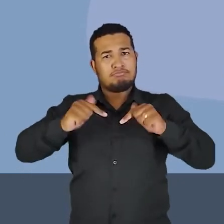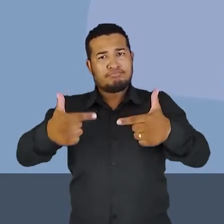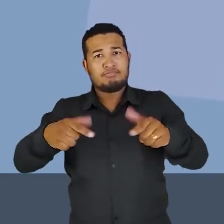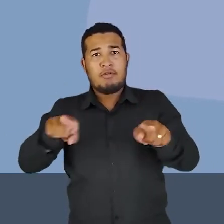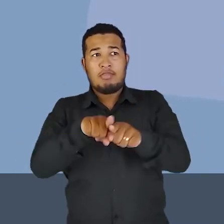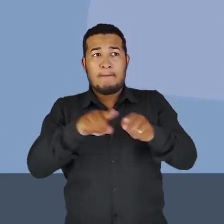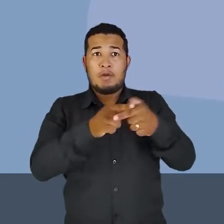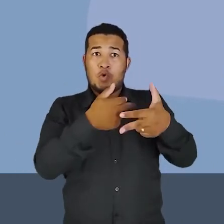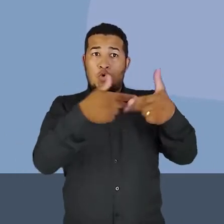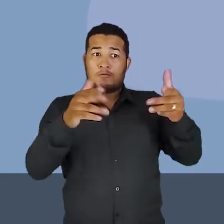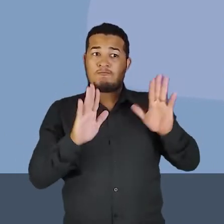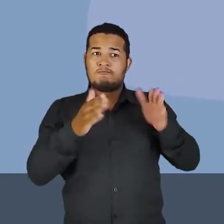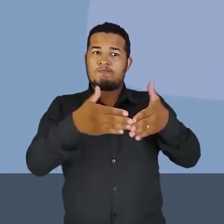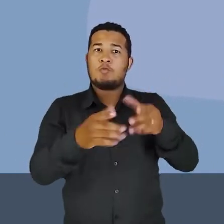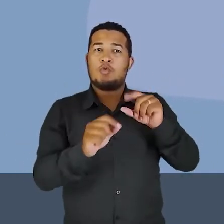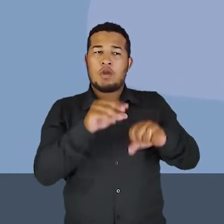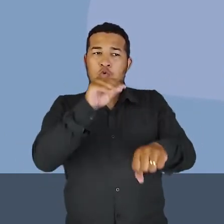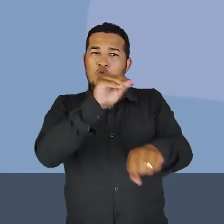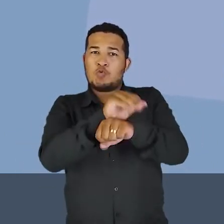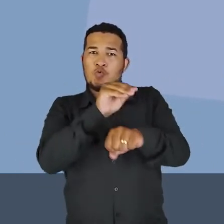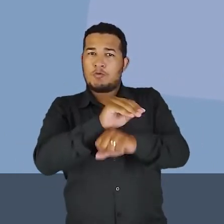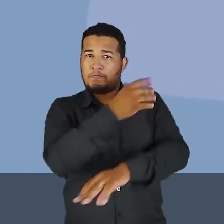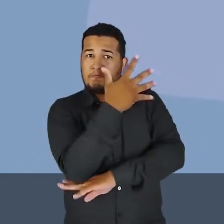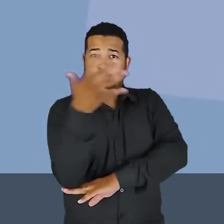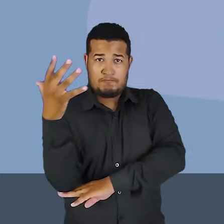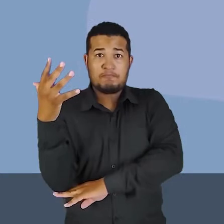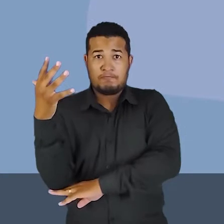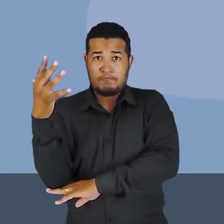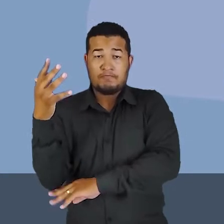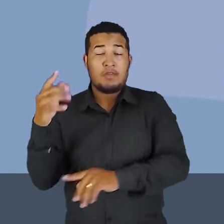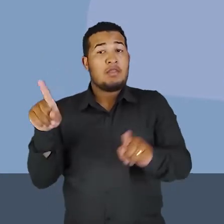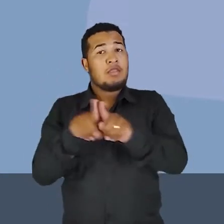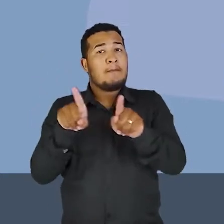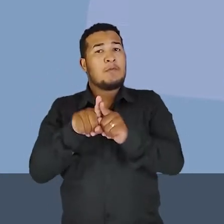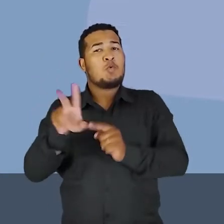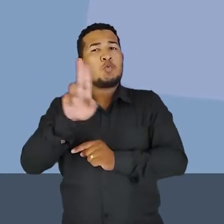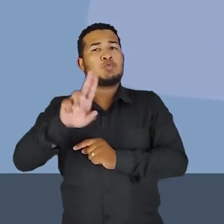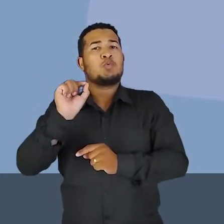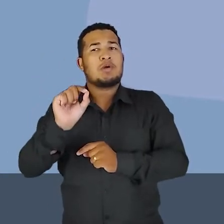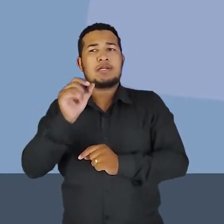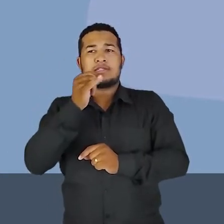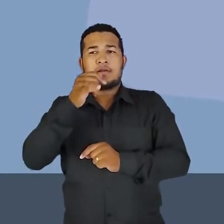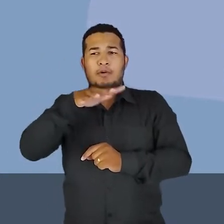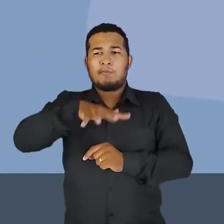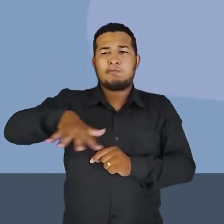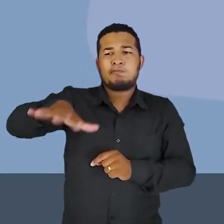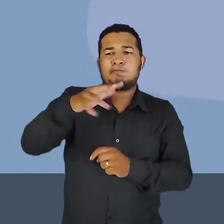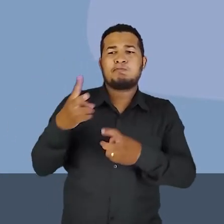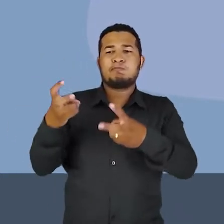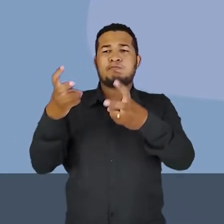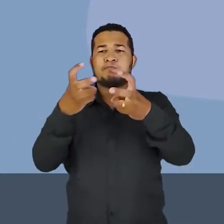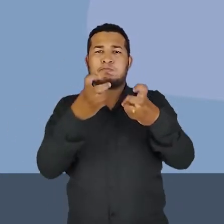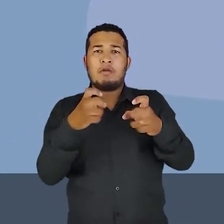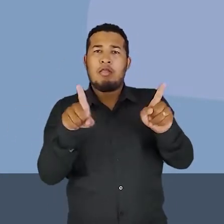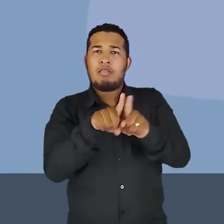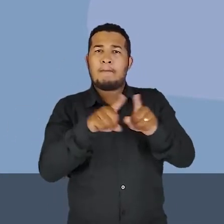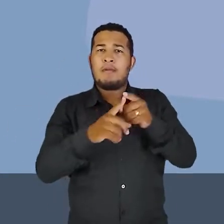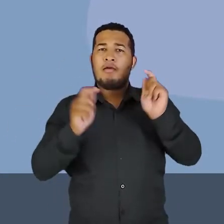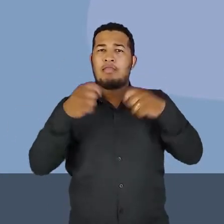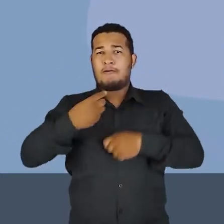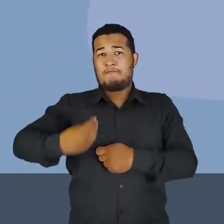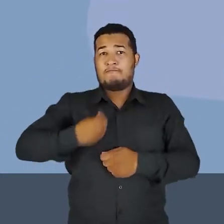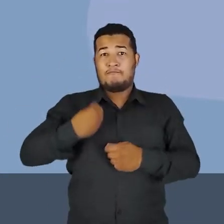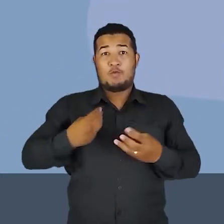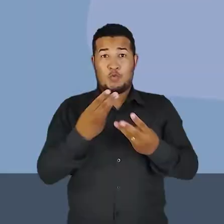competências voltadas para a conservação do meio ambiente, bem do uso comum do povo, essencial à sadia qualidade de vida